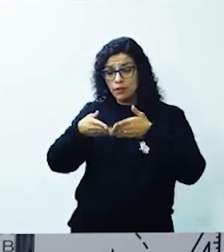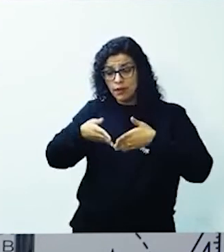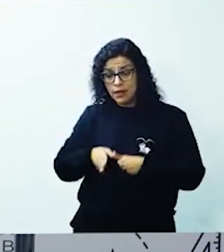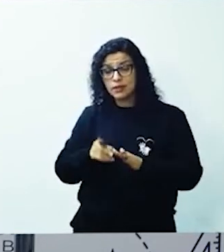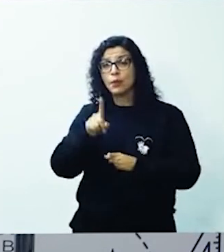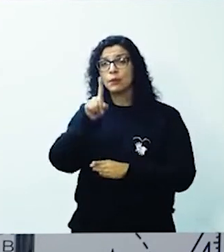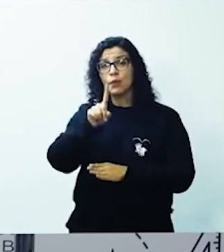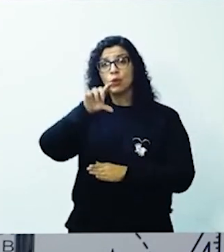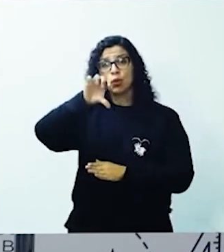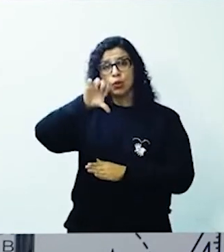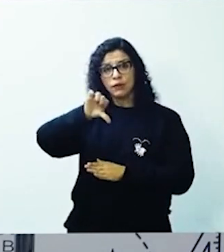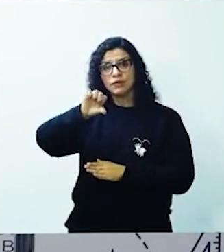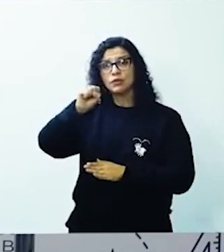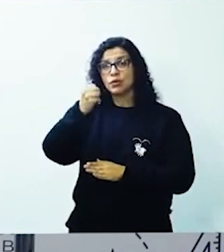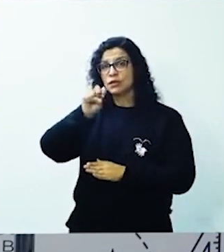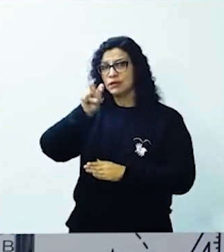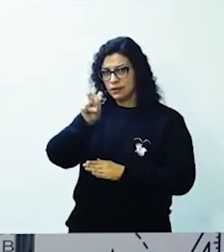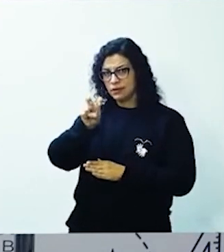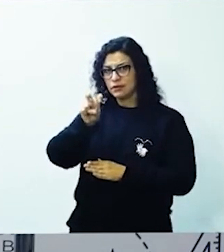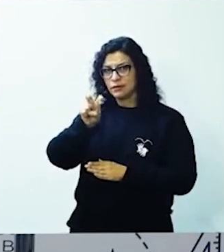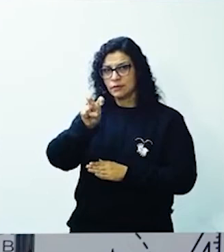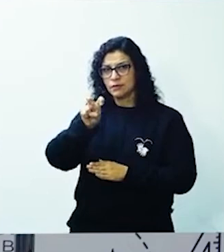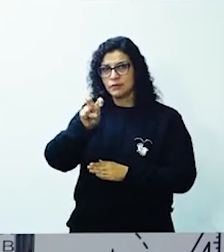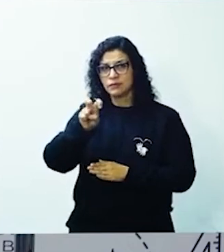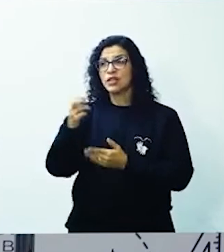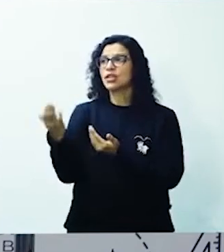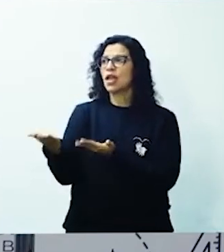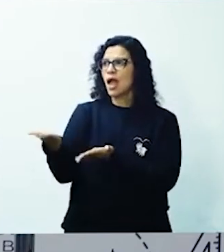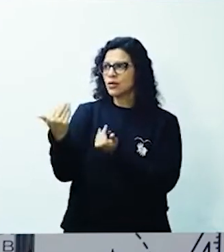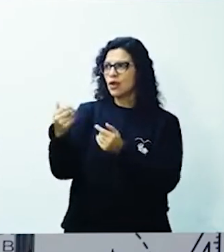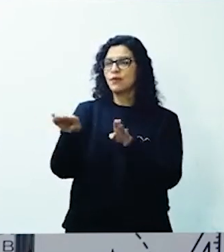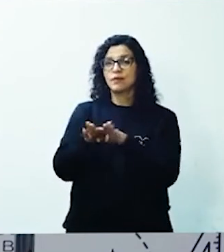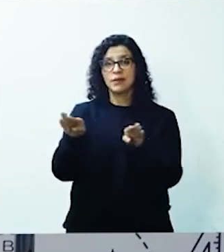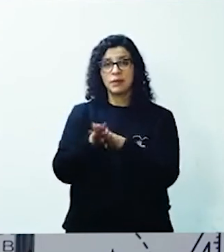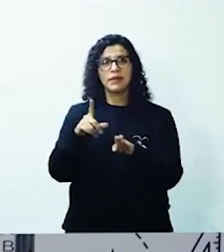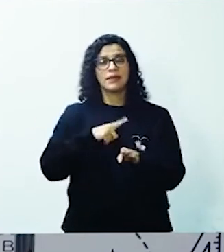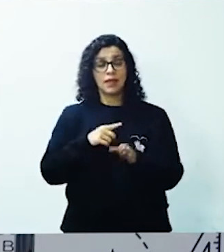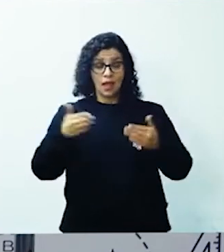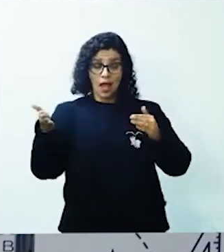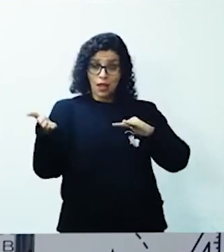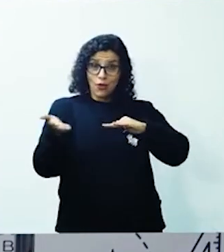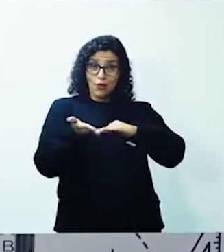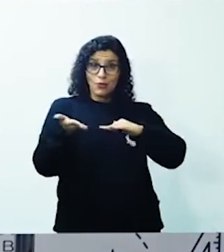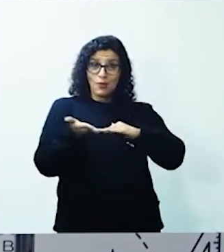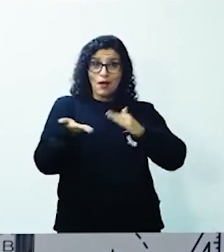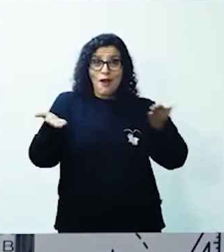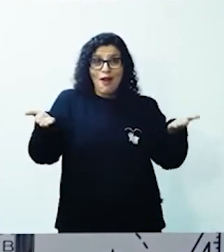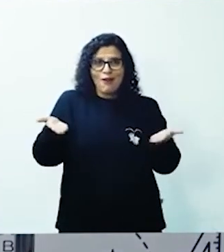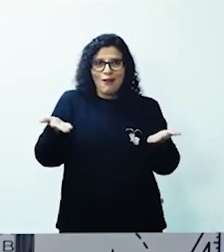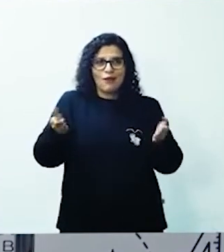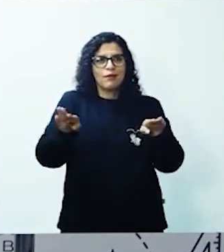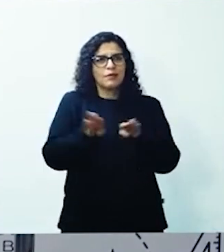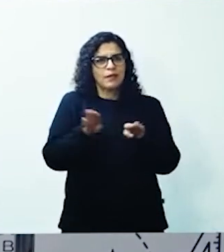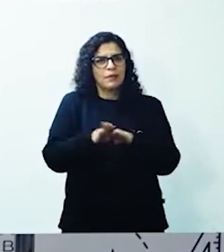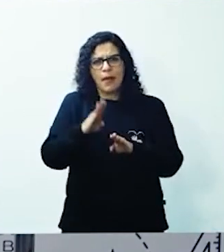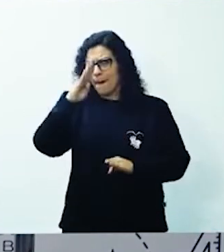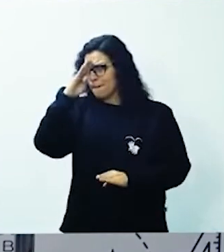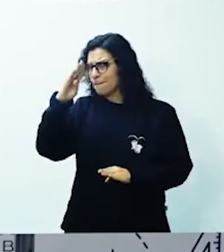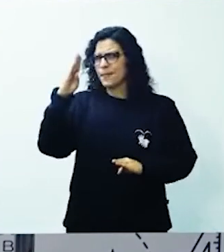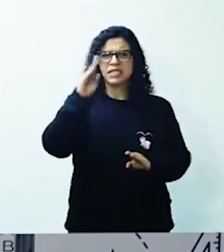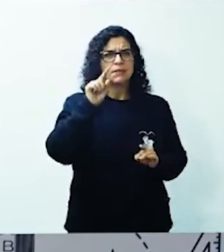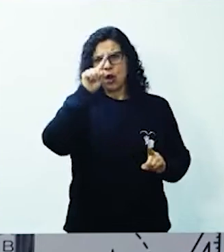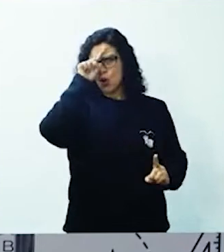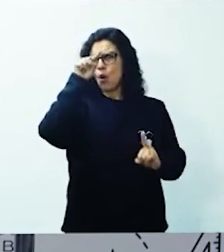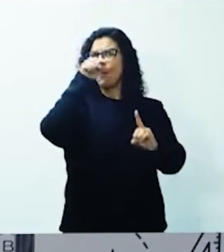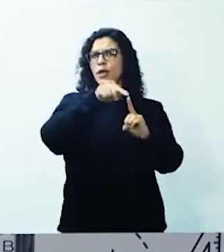em 1985, é jovem, é contemporâneo. E tendo como principal fonte